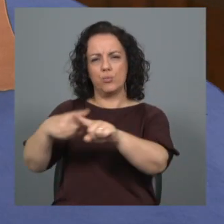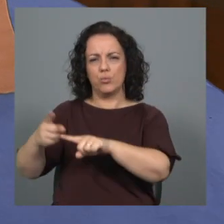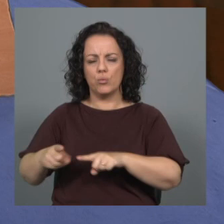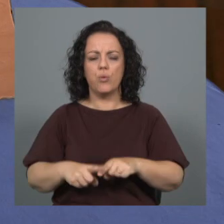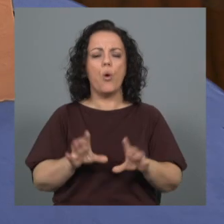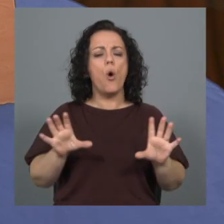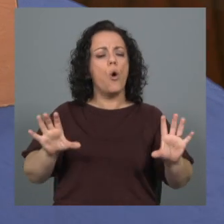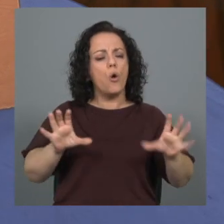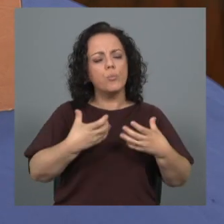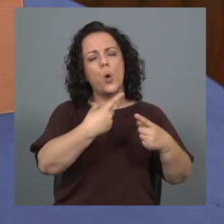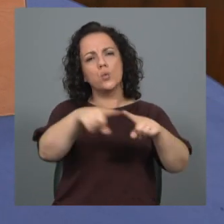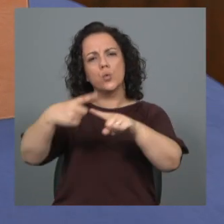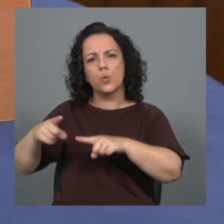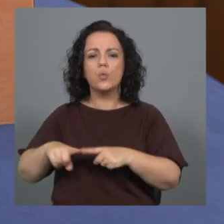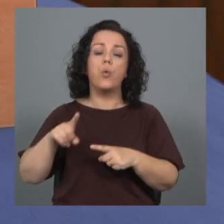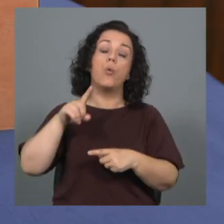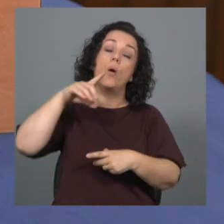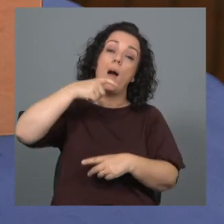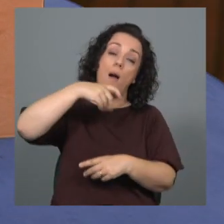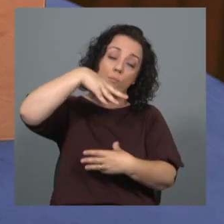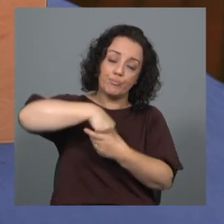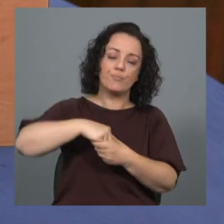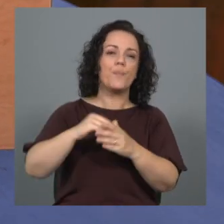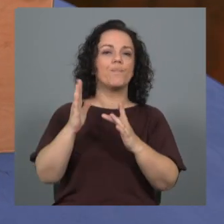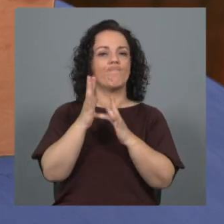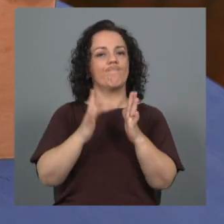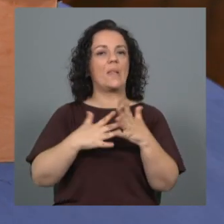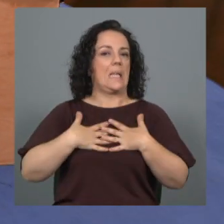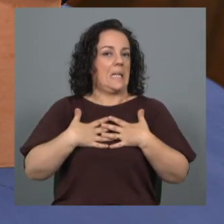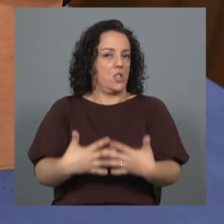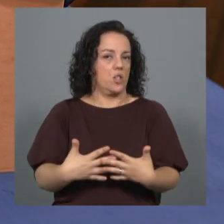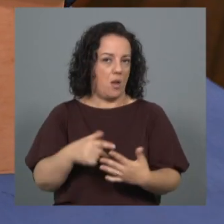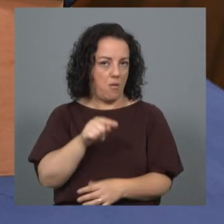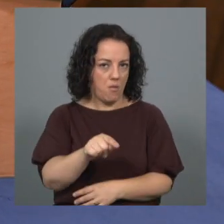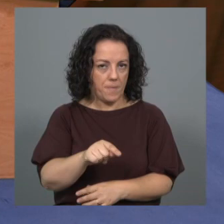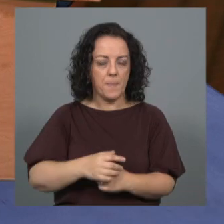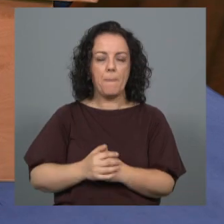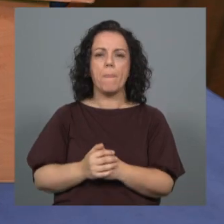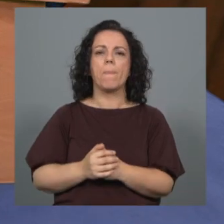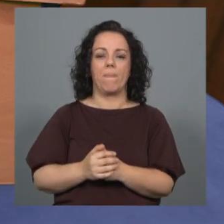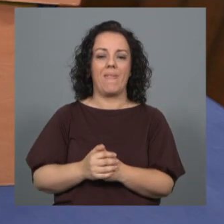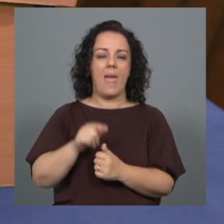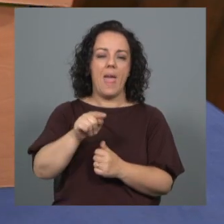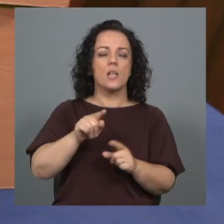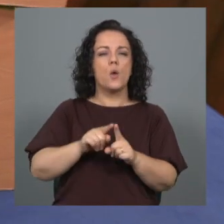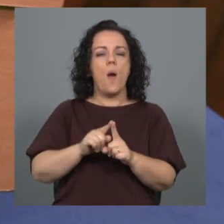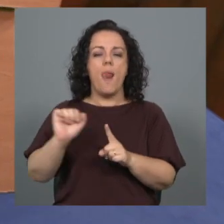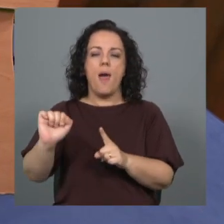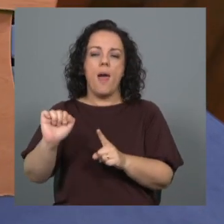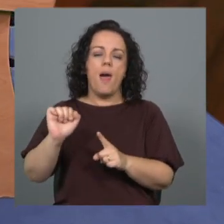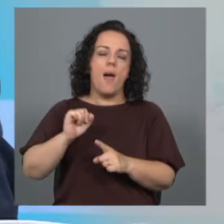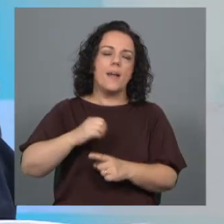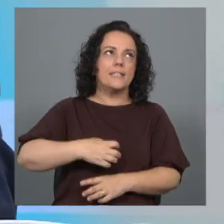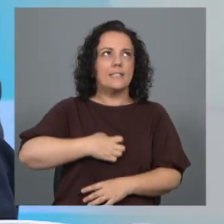comunidades cristãs. E foi, no fundo, com base nesta intuição e nesta percepção que, por um lado, a